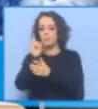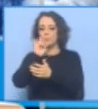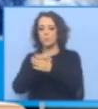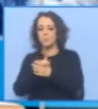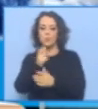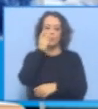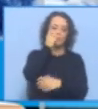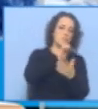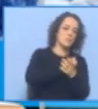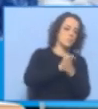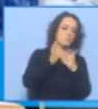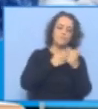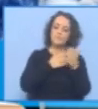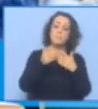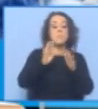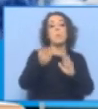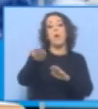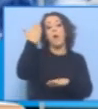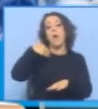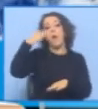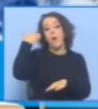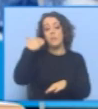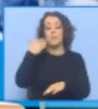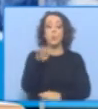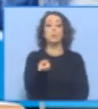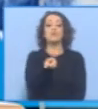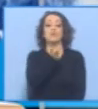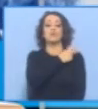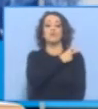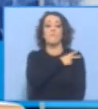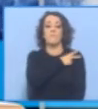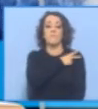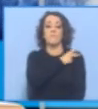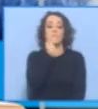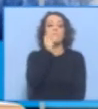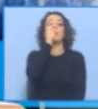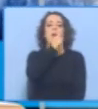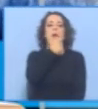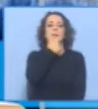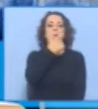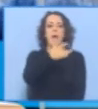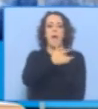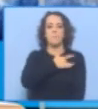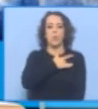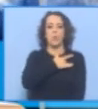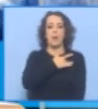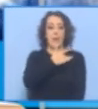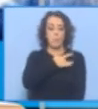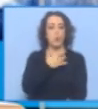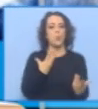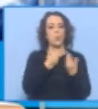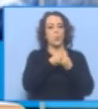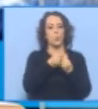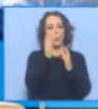mas o marido, como na altura, tradicionalmente, o chefe, aquilo que é que tem que ter? Amor. Amor como Cristo.